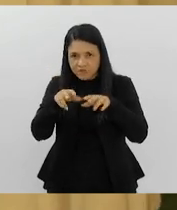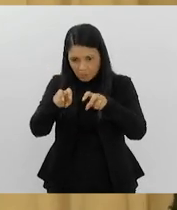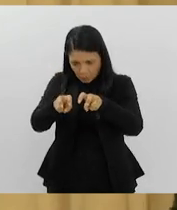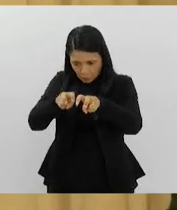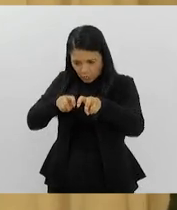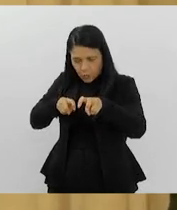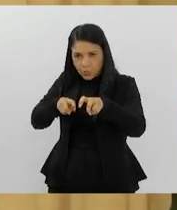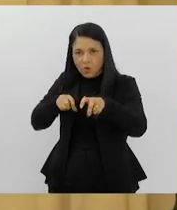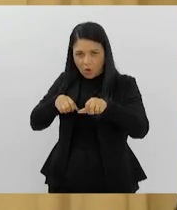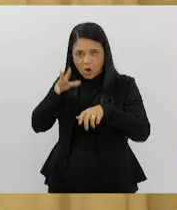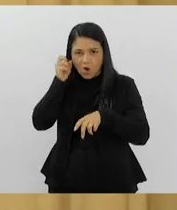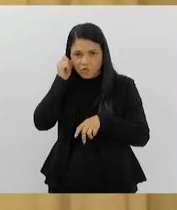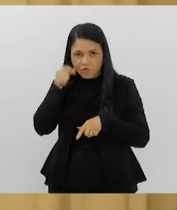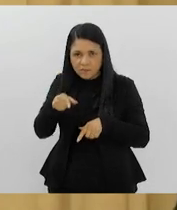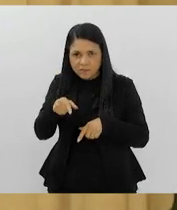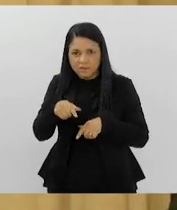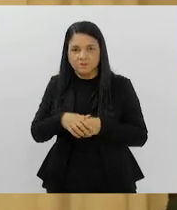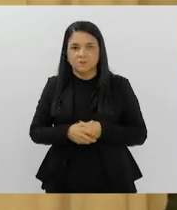Me ouve não, né?